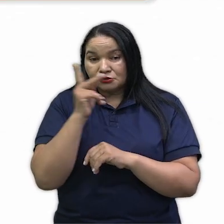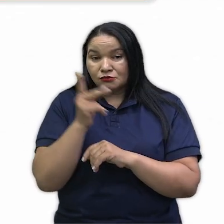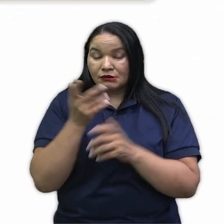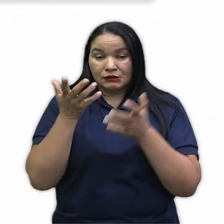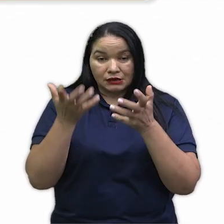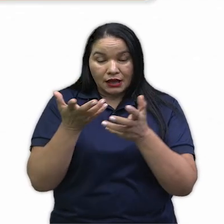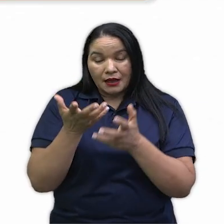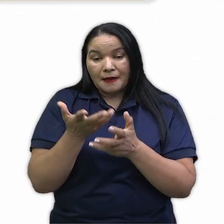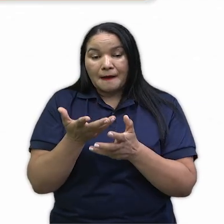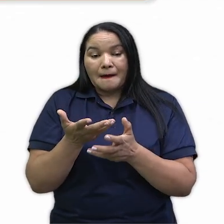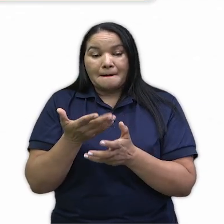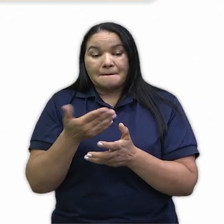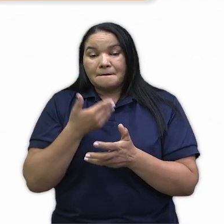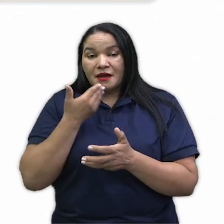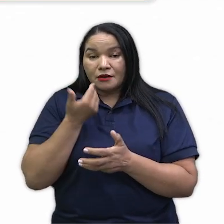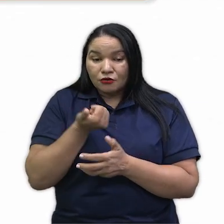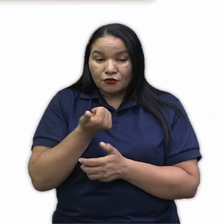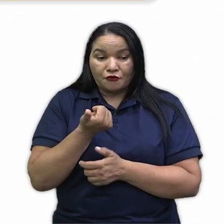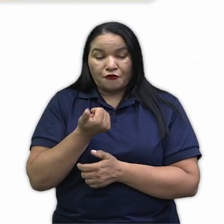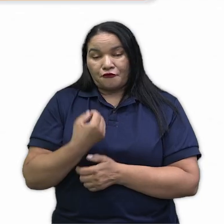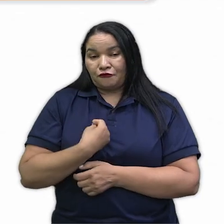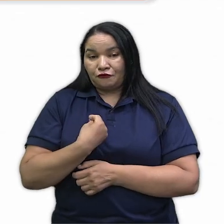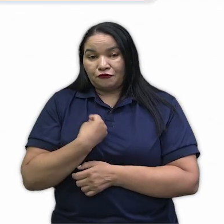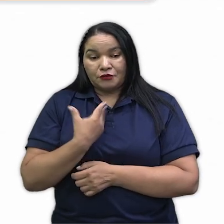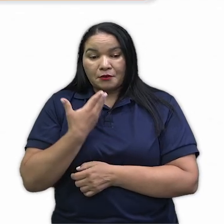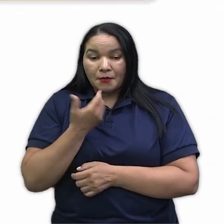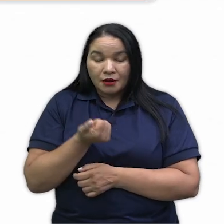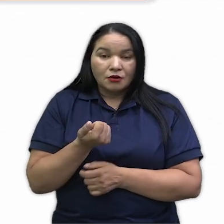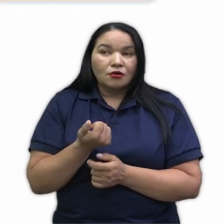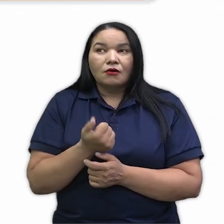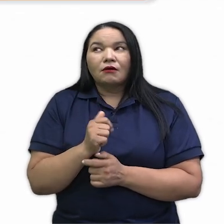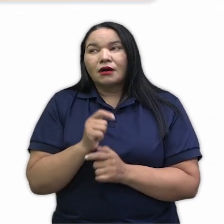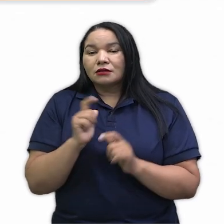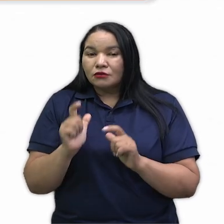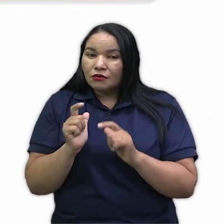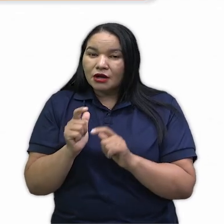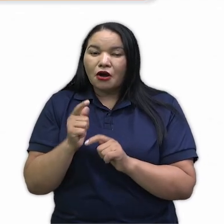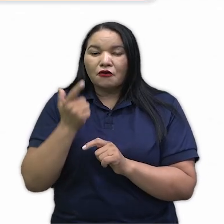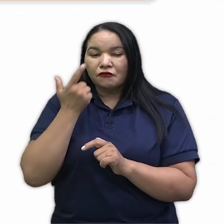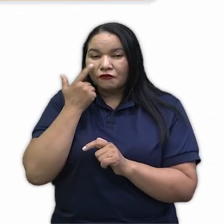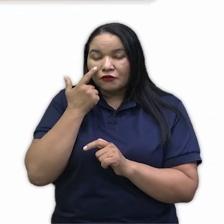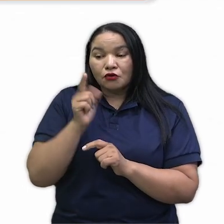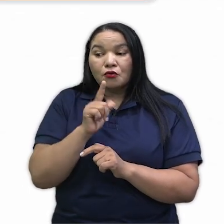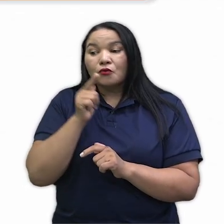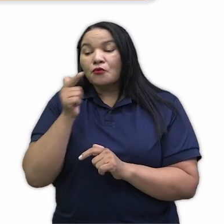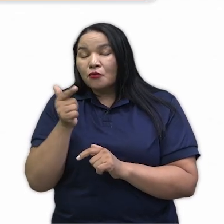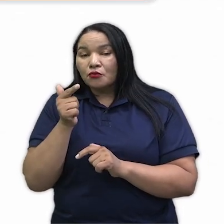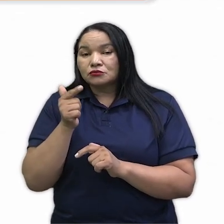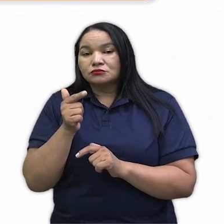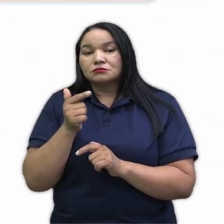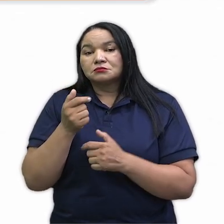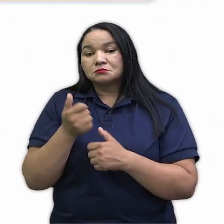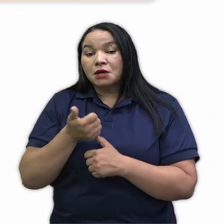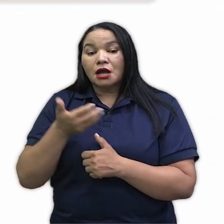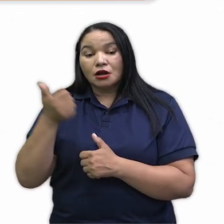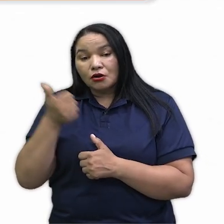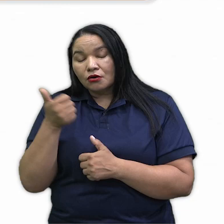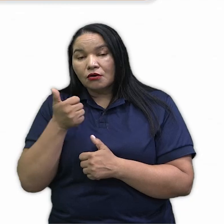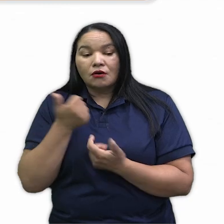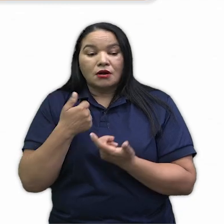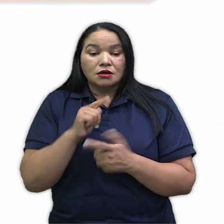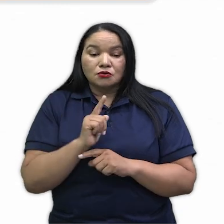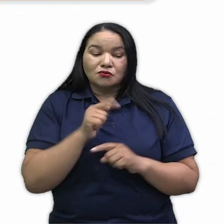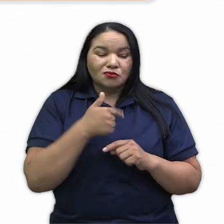as pessoas, elas buscam melhorar, né? Ali vendo que não tem, não verifica ali mais naquele local